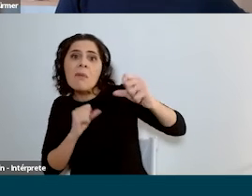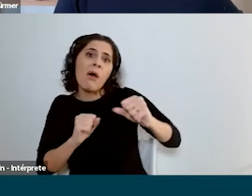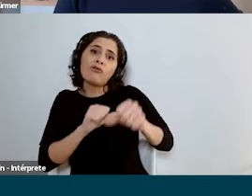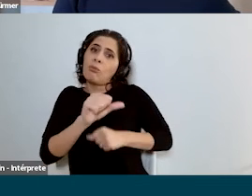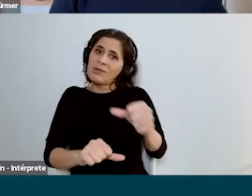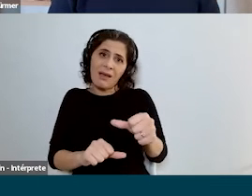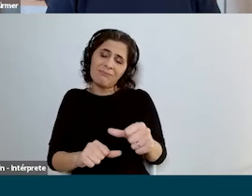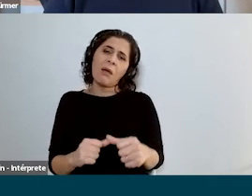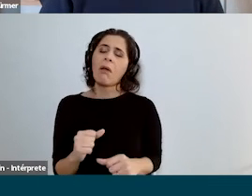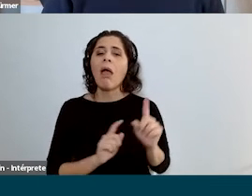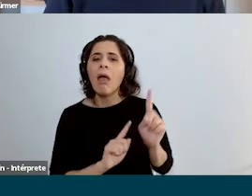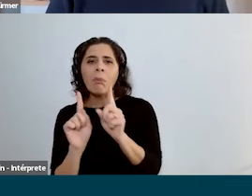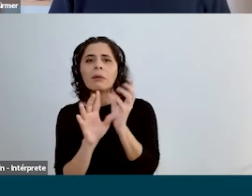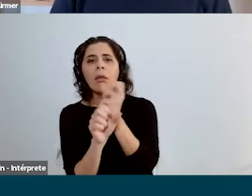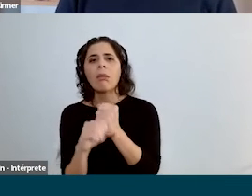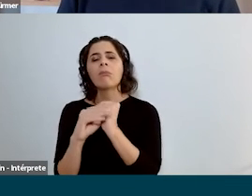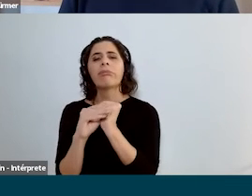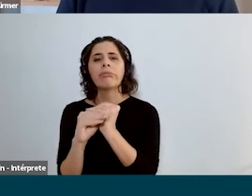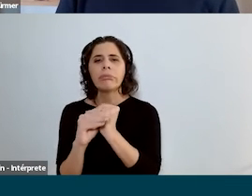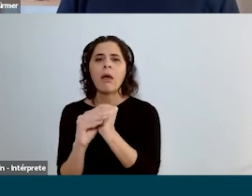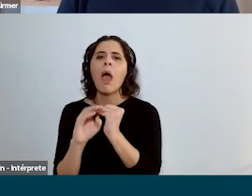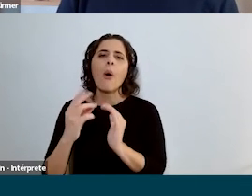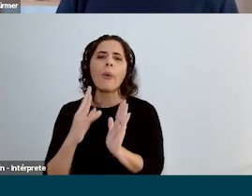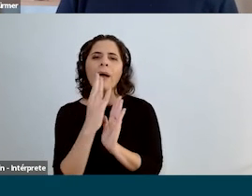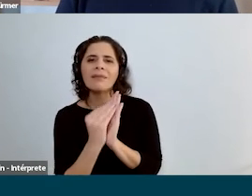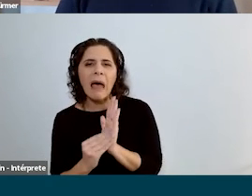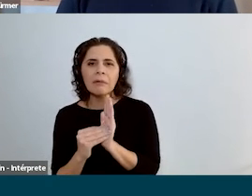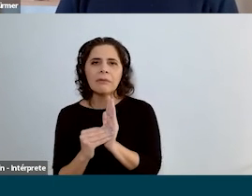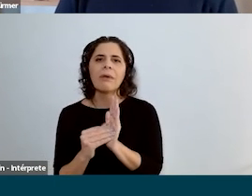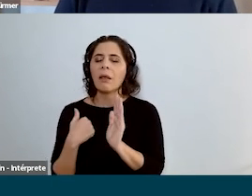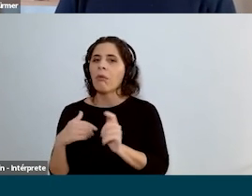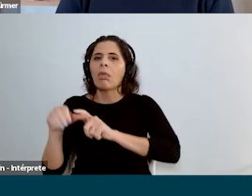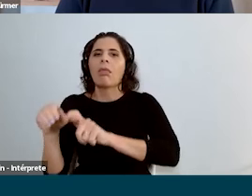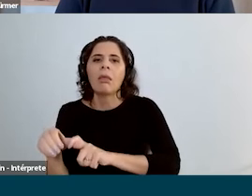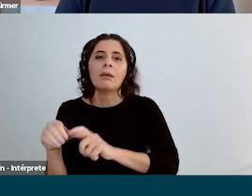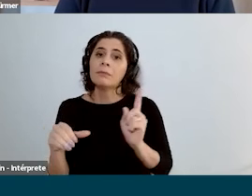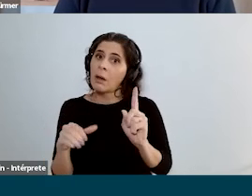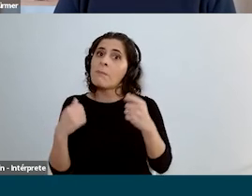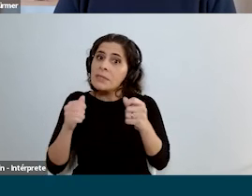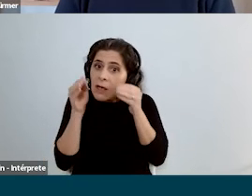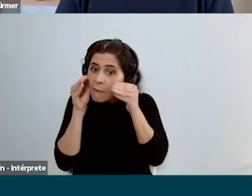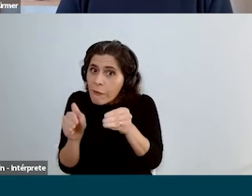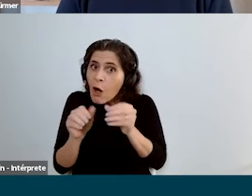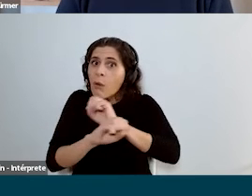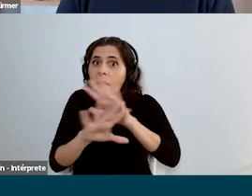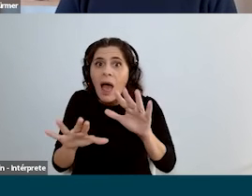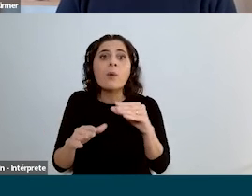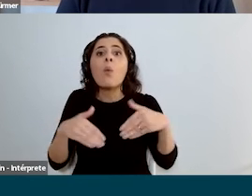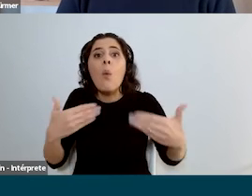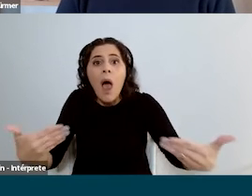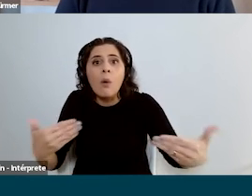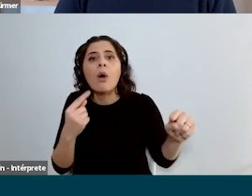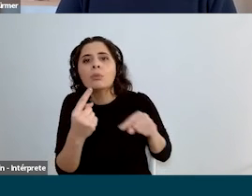Mais importante do que ter sempre a mesma métrica ou ser apegado ao dado é ter consistência de ter sempre um foco claro, uma métrica